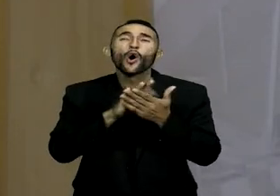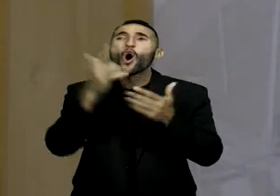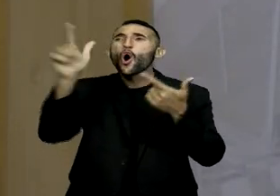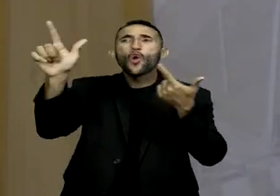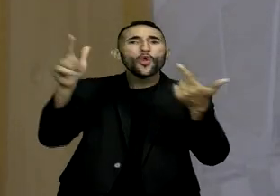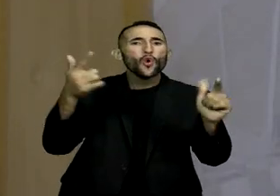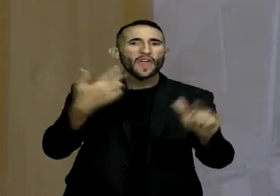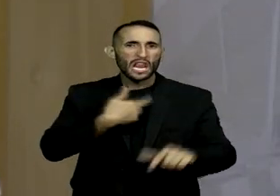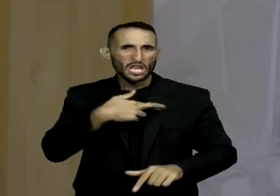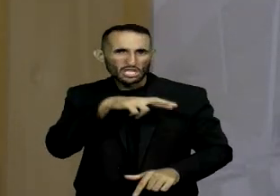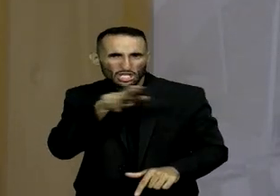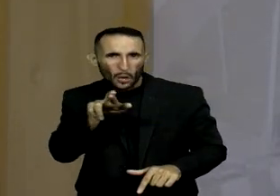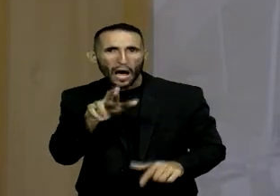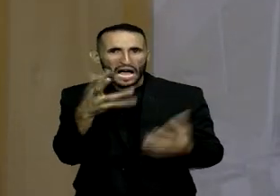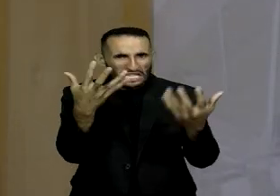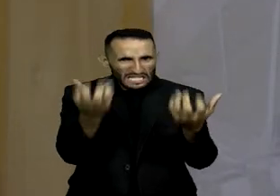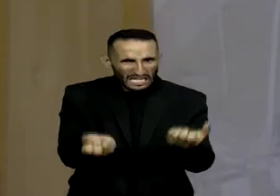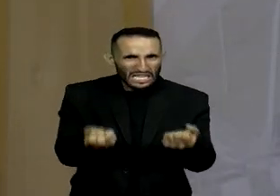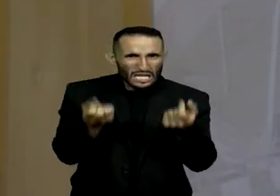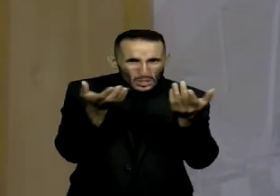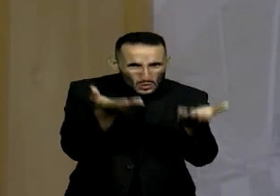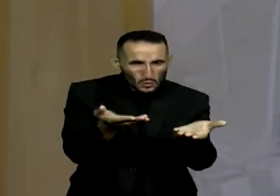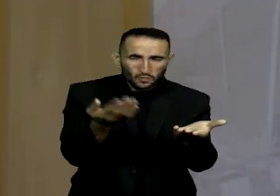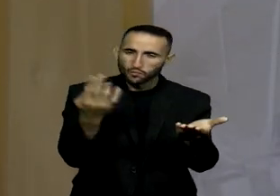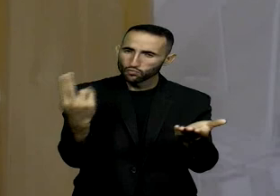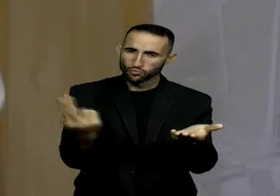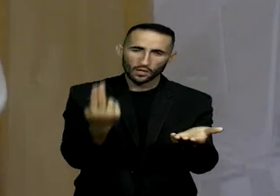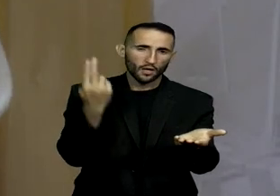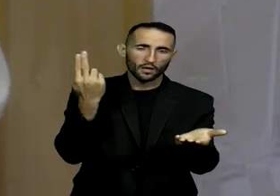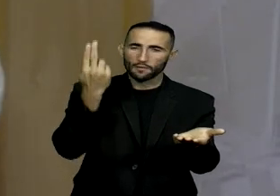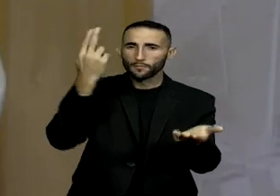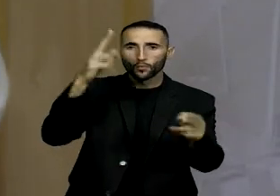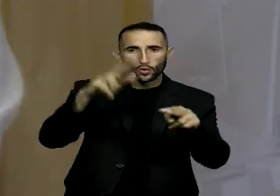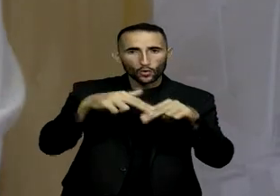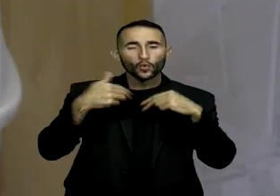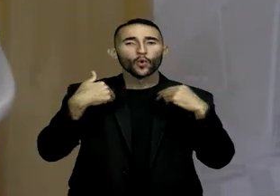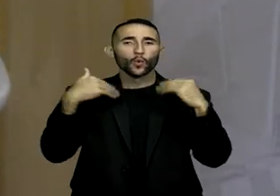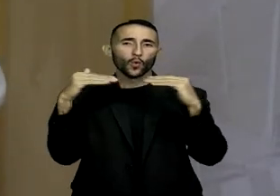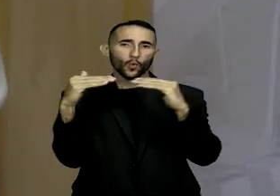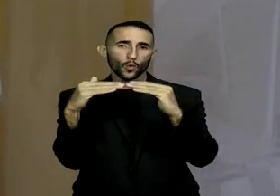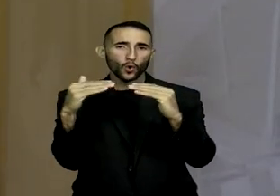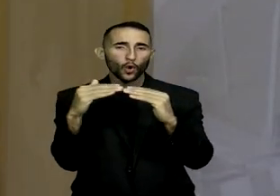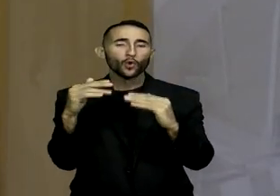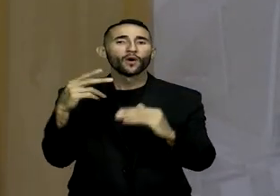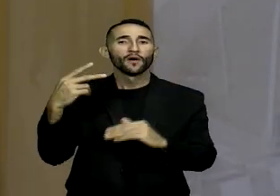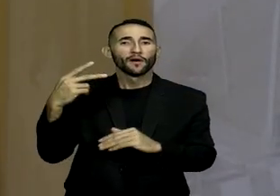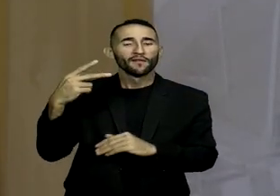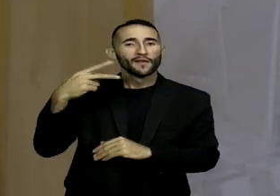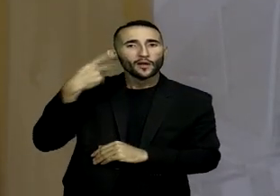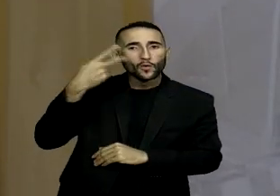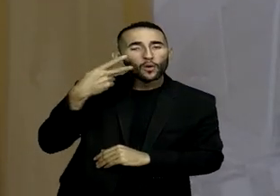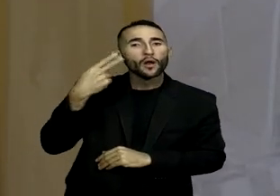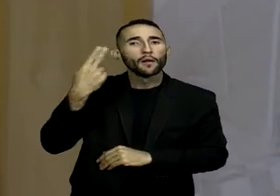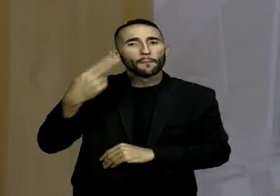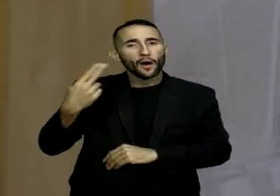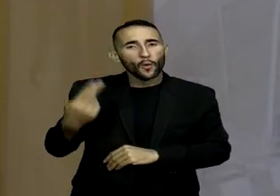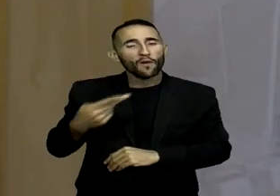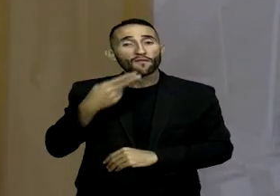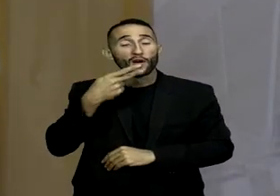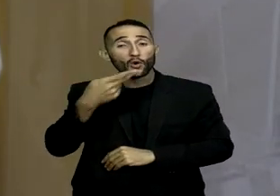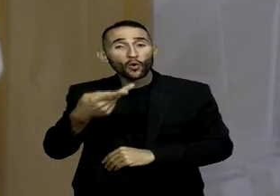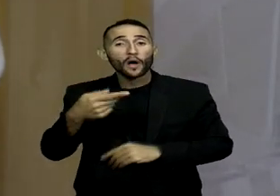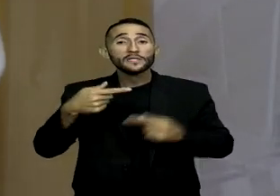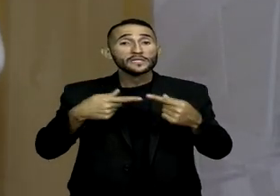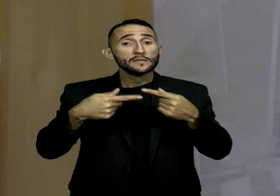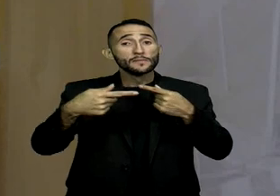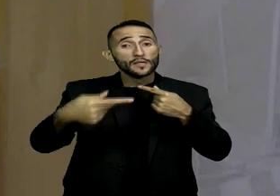fala, jamais, jamais, jamais, e nós precisamos, e eu também concordo com a vereadora Ana Paula, nós temos essa semana de conscientização à pedofilia,